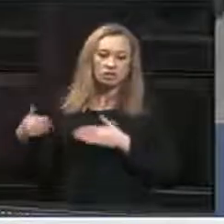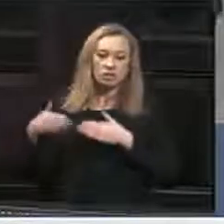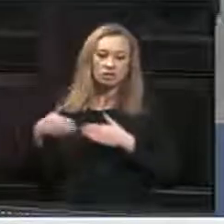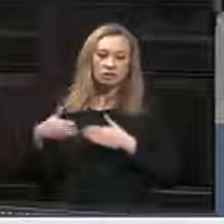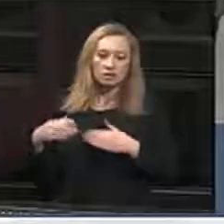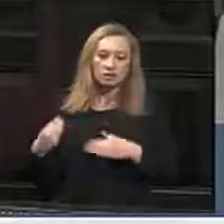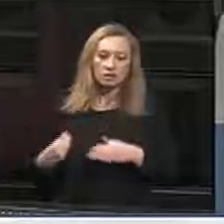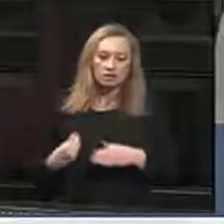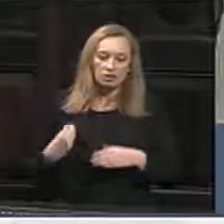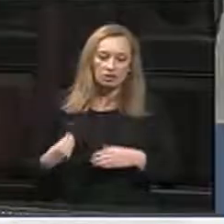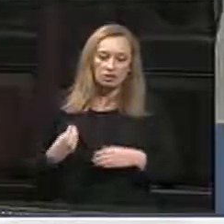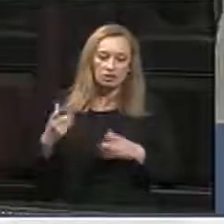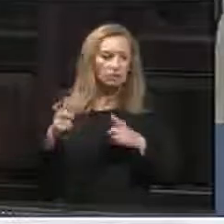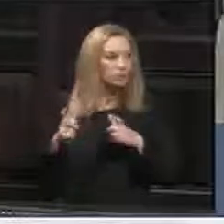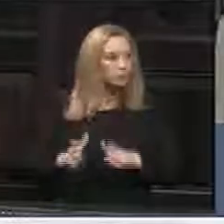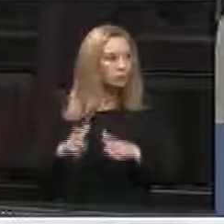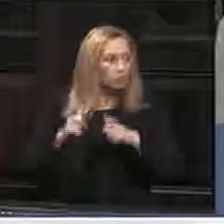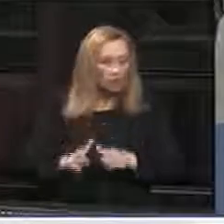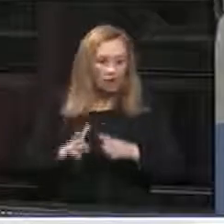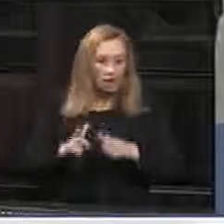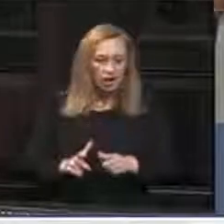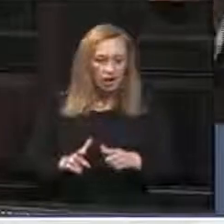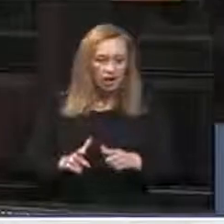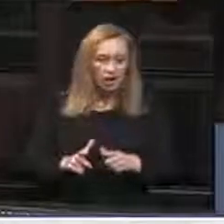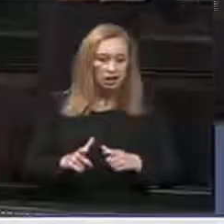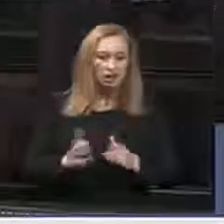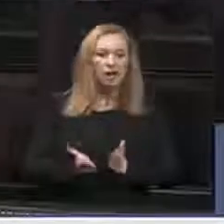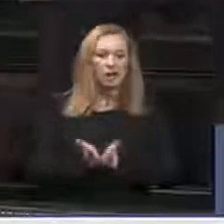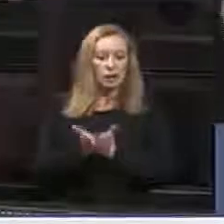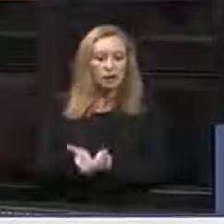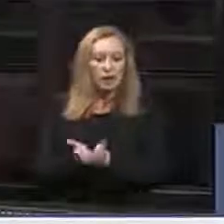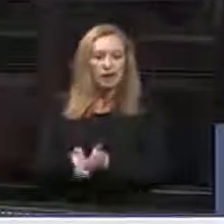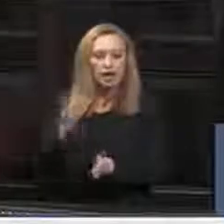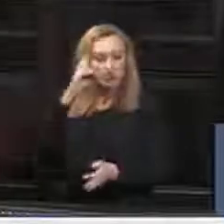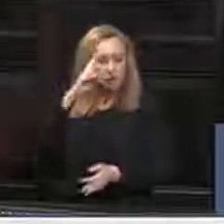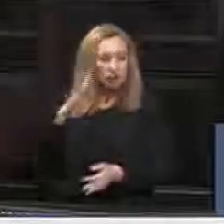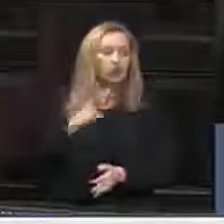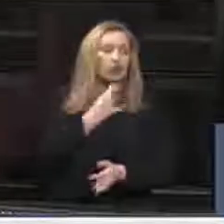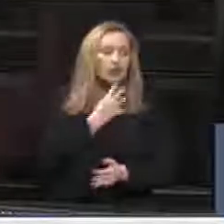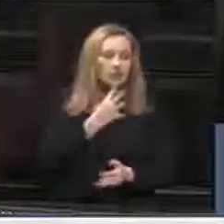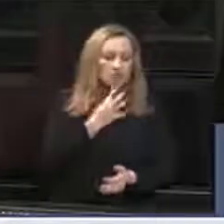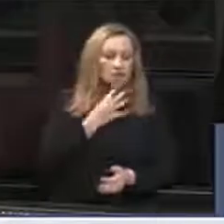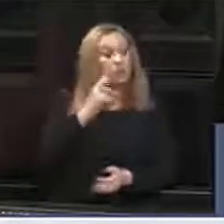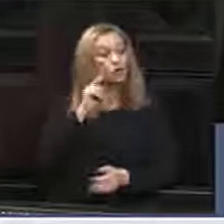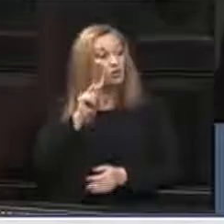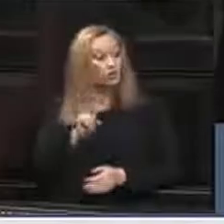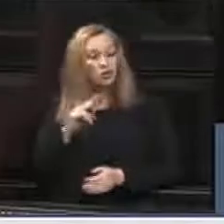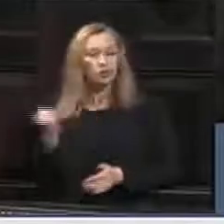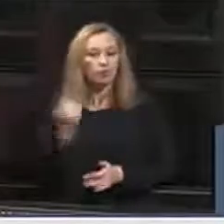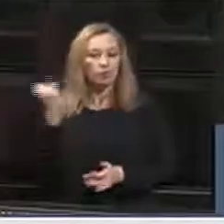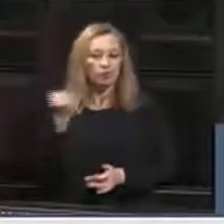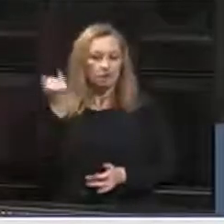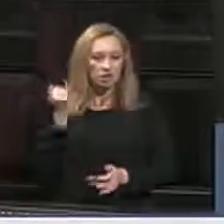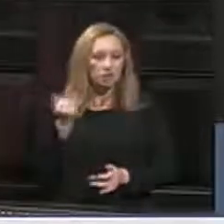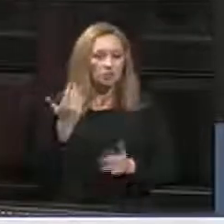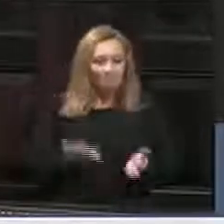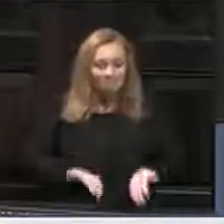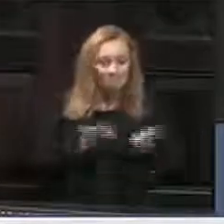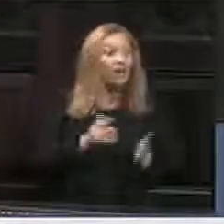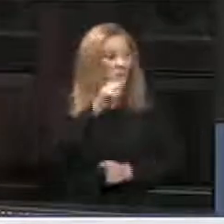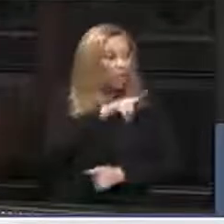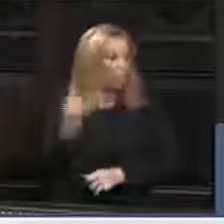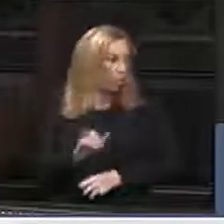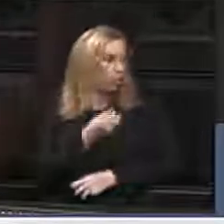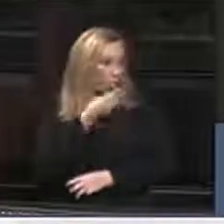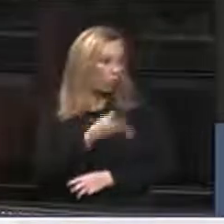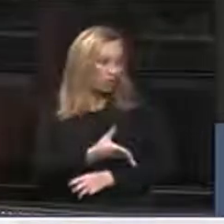e se comprometeram que iam cumprir, a TV Alerte cobriu isso. Então, só para dizer, Vossa Excelência, que essa iniciativa é boa, e houve